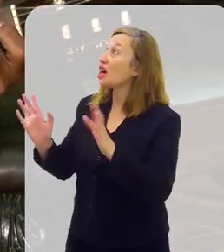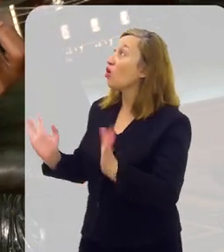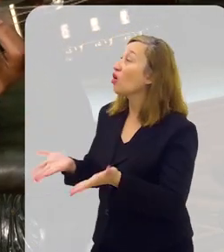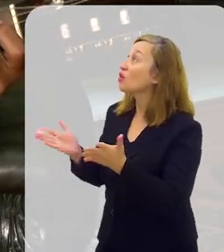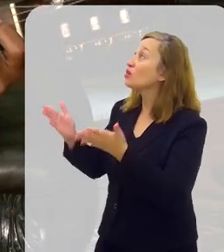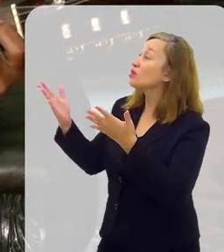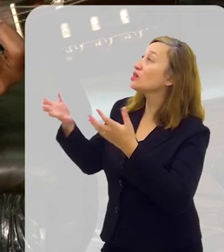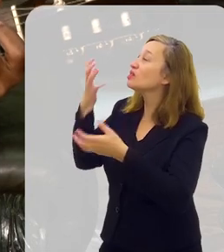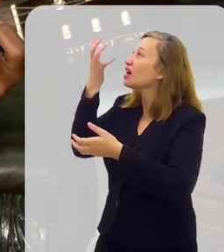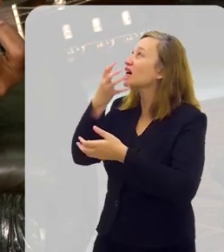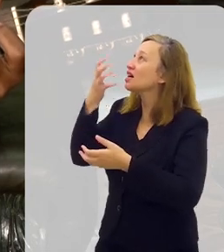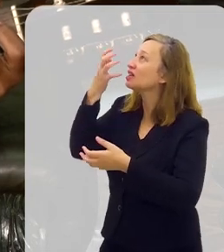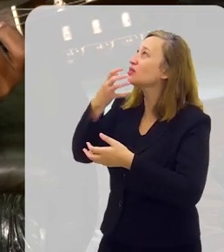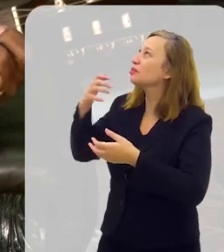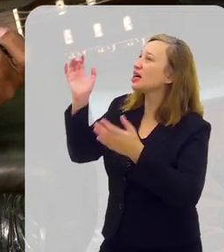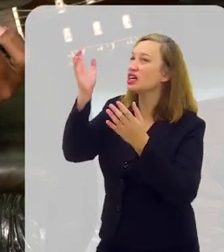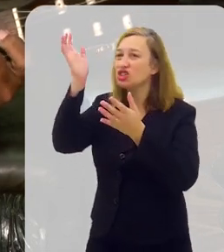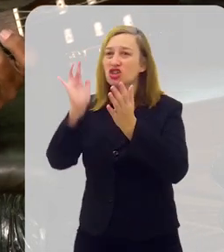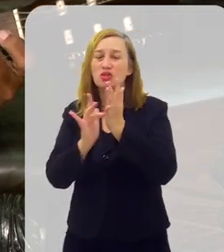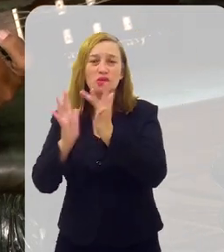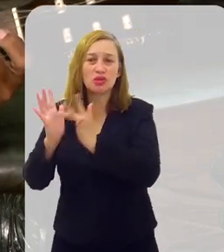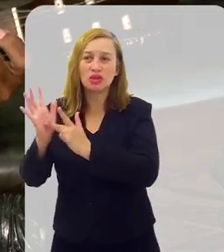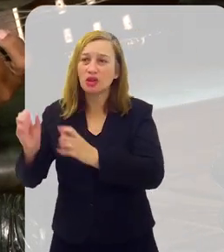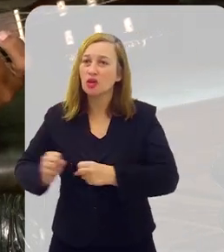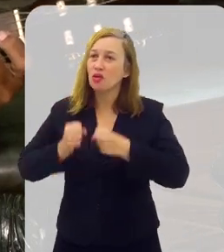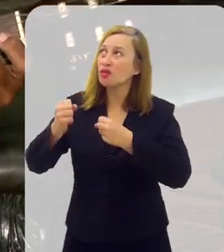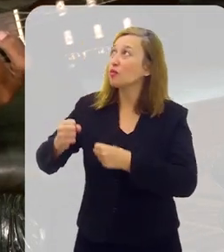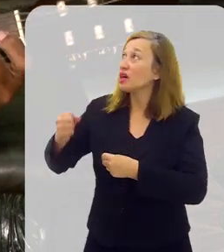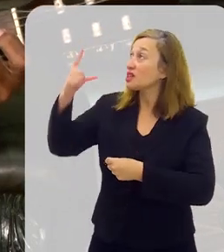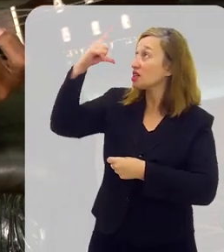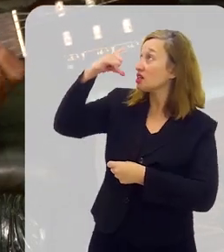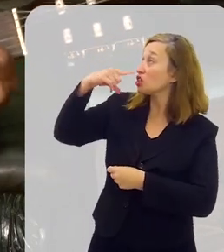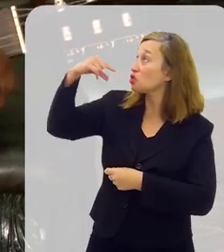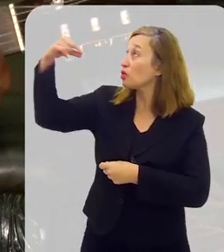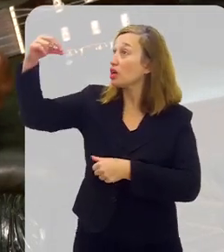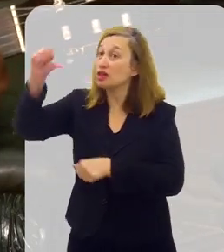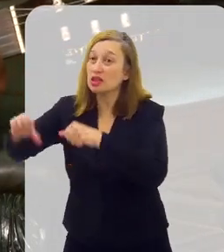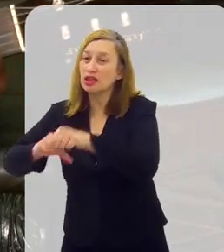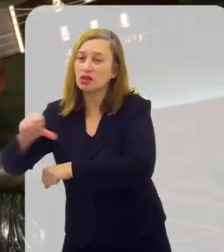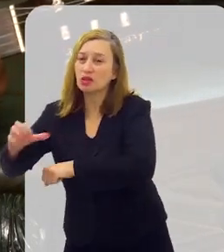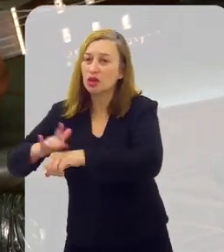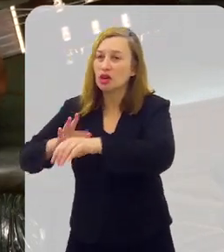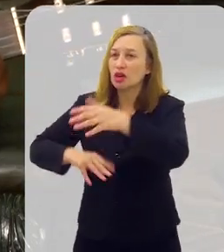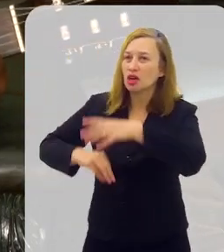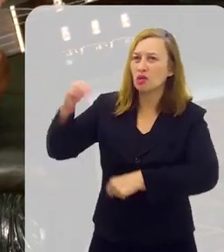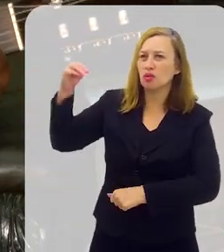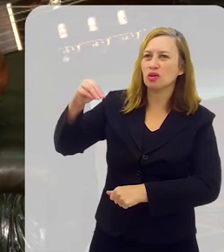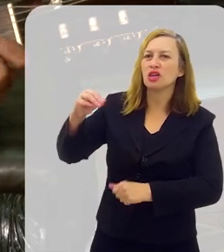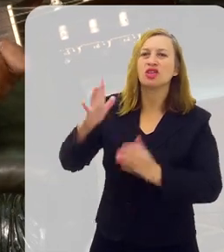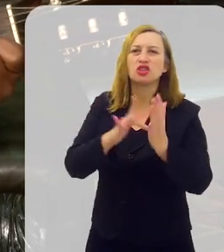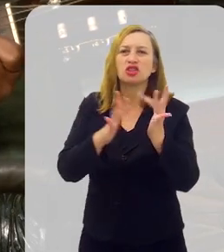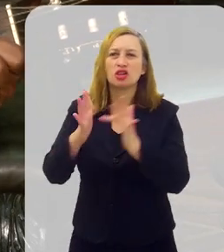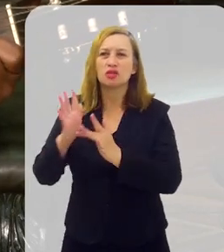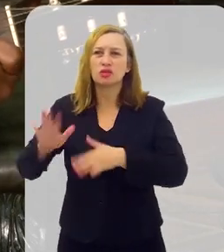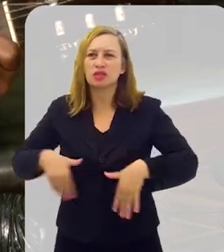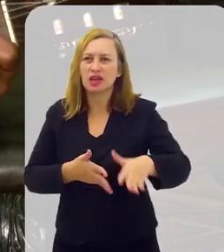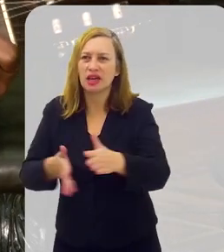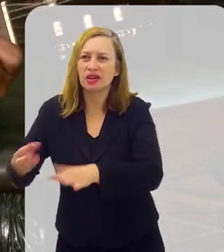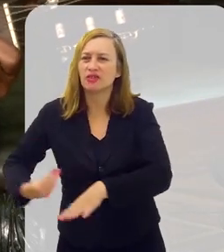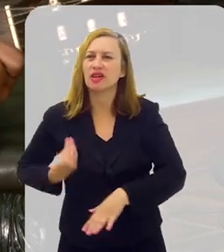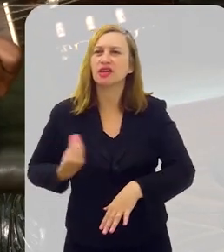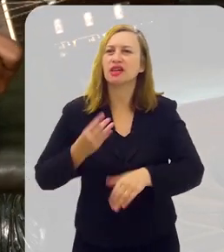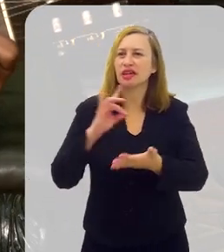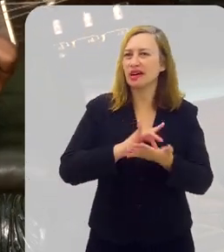Já cantei pra iaiá, cantei pra ioiô, agora eu sou louco pro nosso Senhor. Demorou pra abalar, mas agora abalou. Jesus,